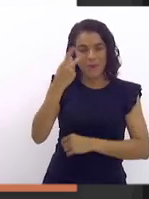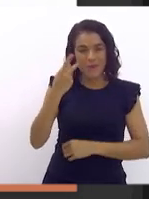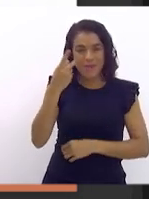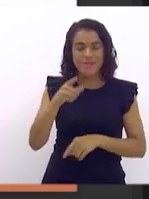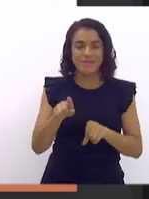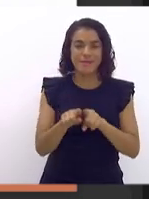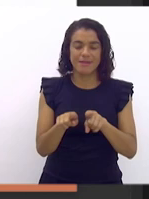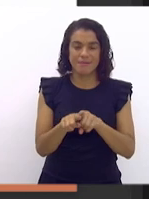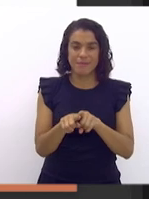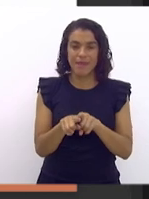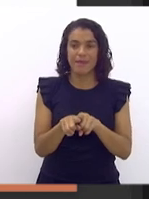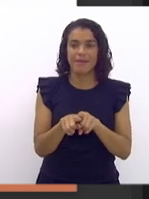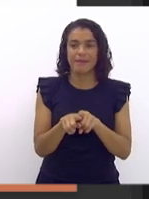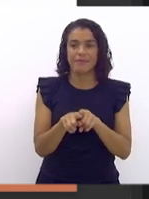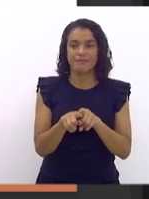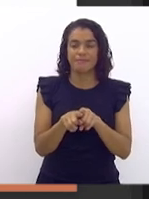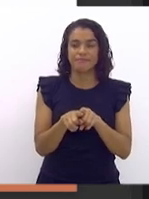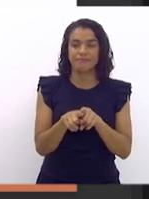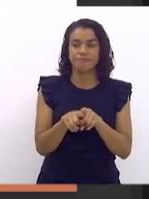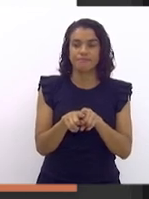Interparlamentar,